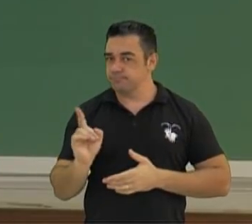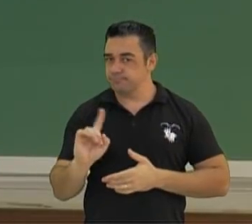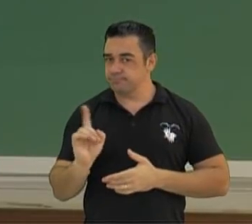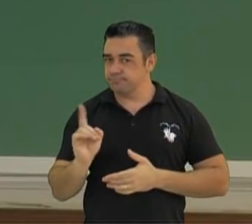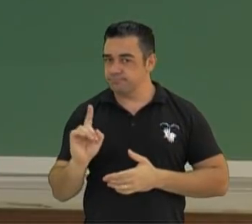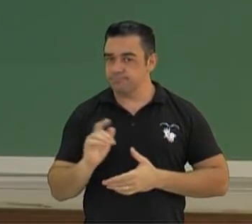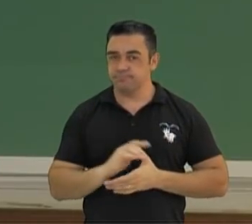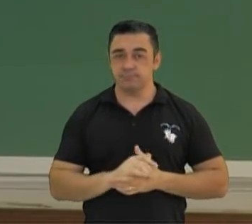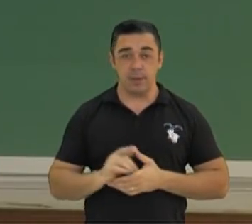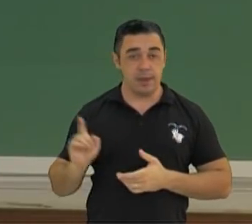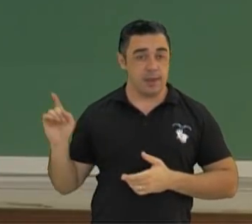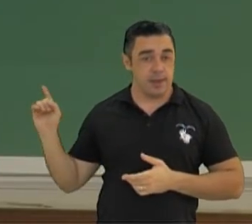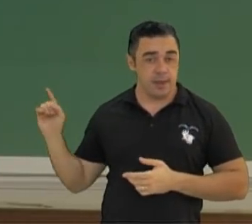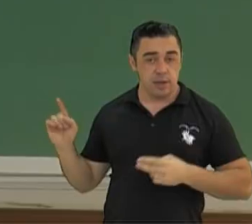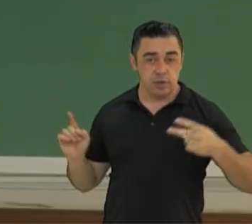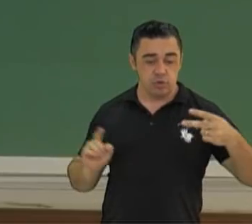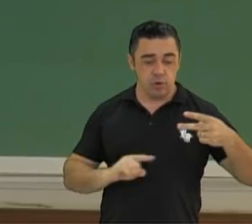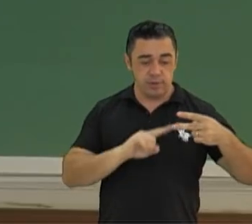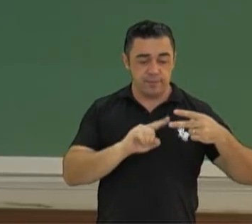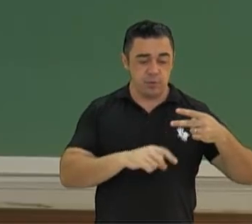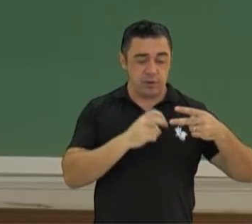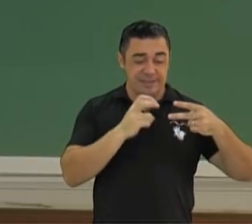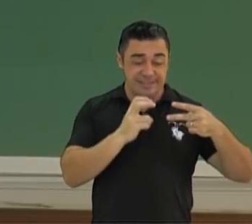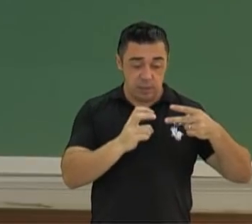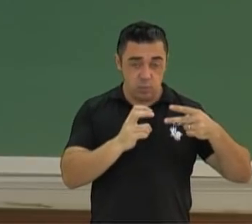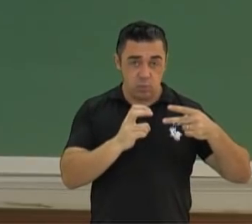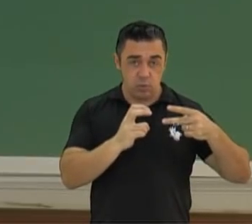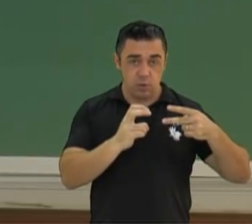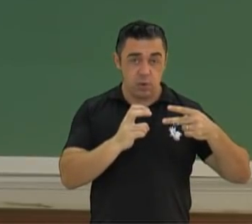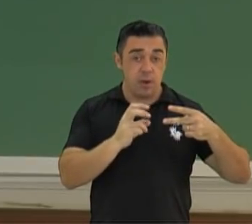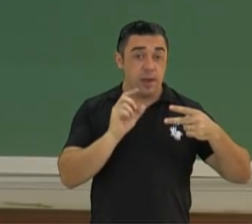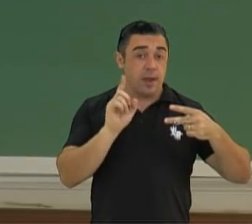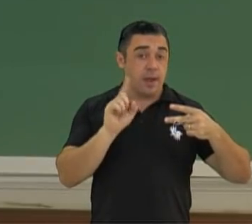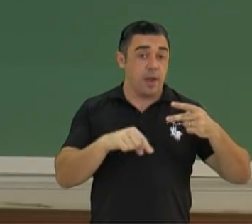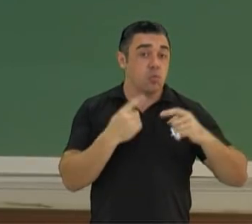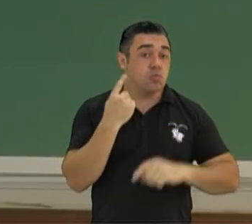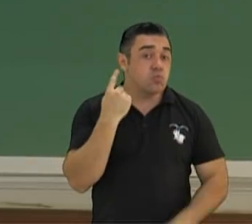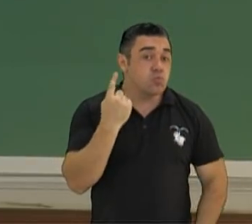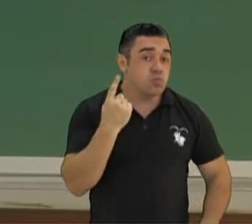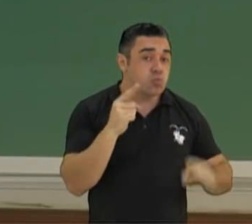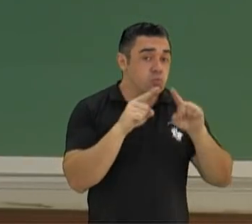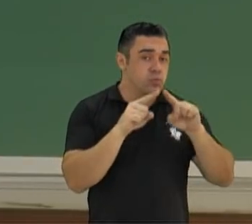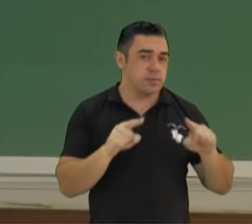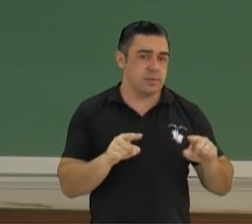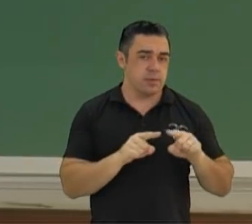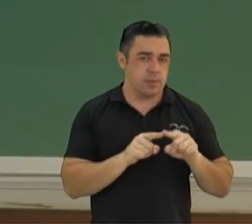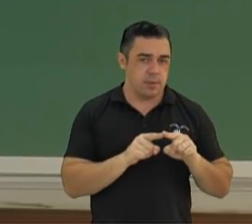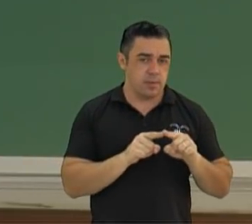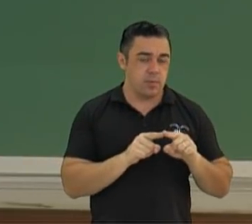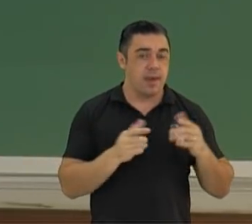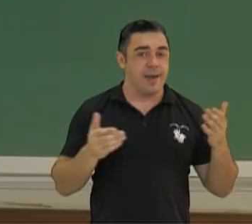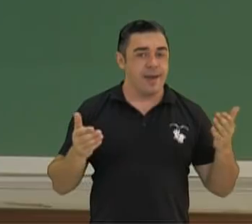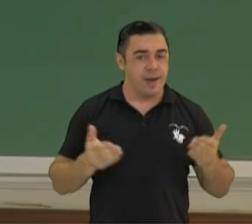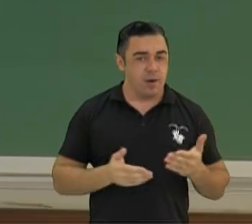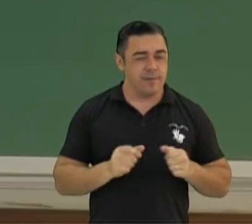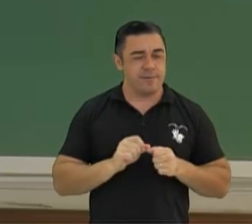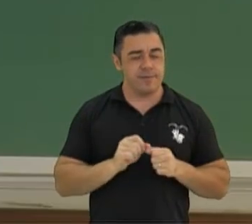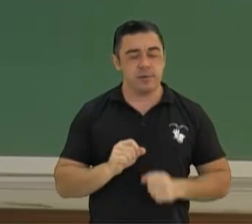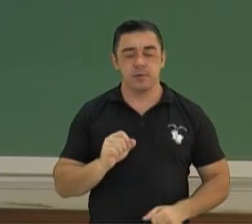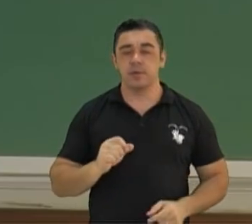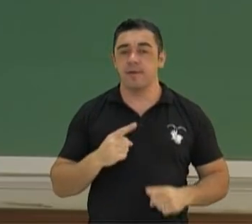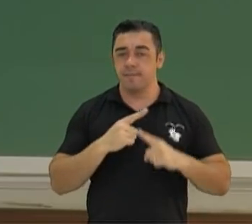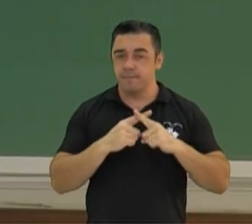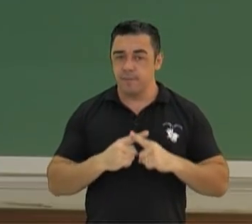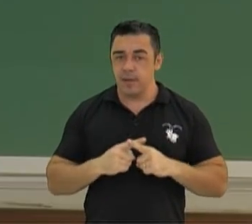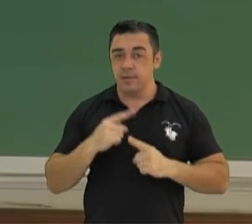Não. Esse resultado aqui de 2,5 é apenas um triângulo. Nós temos